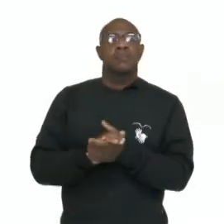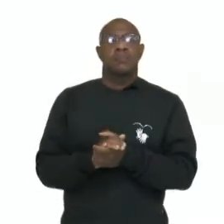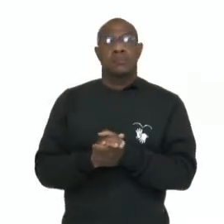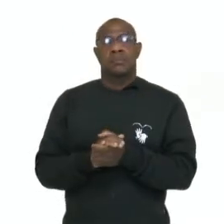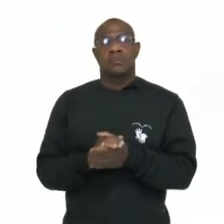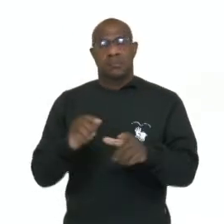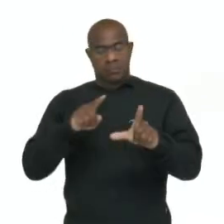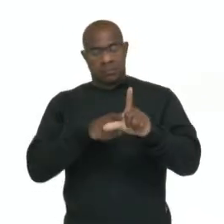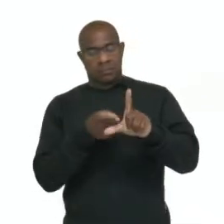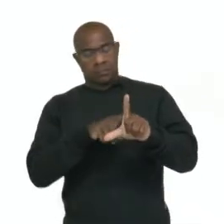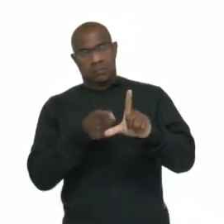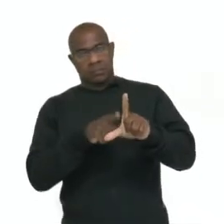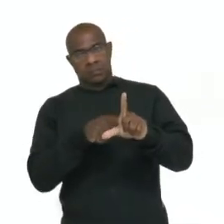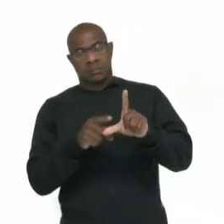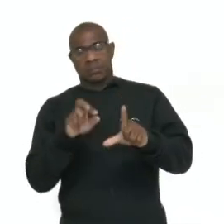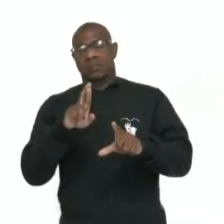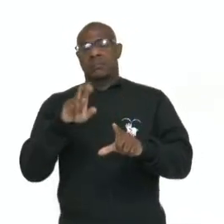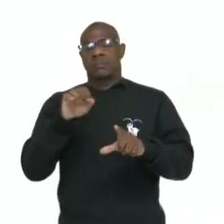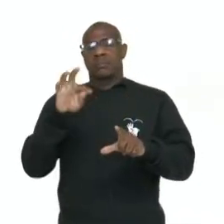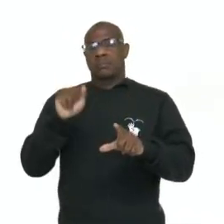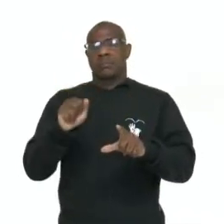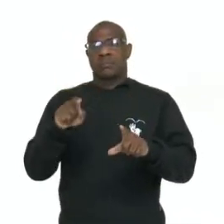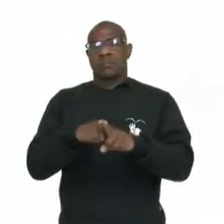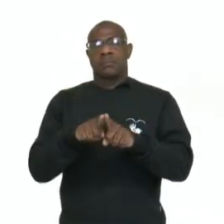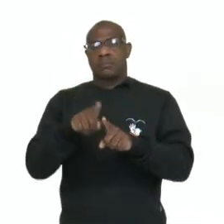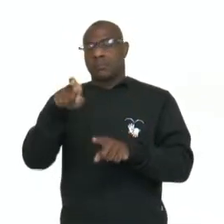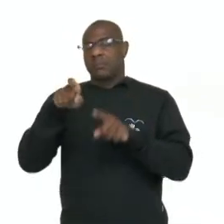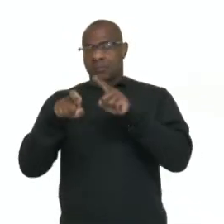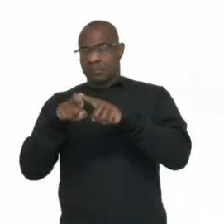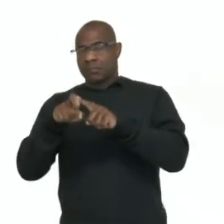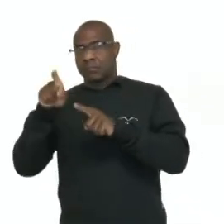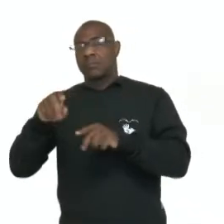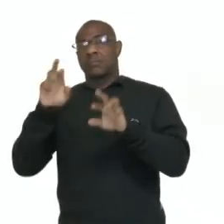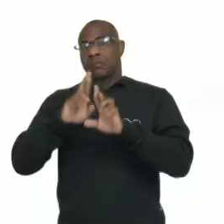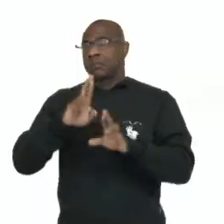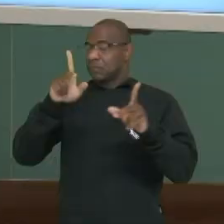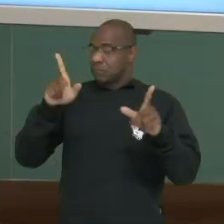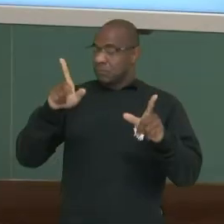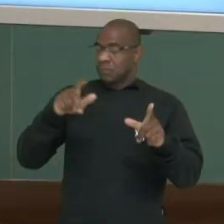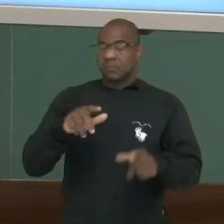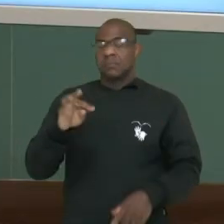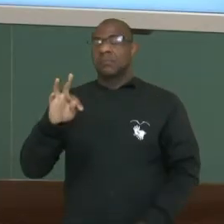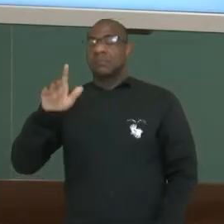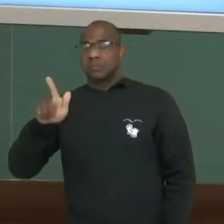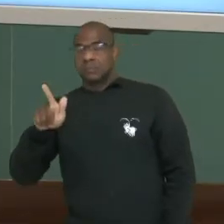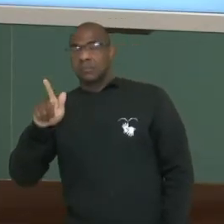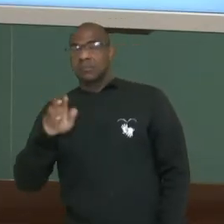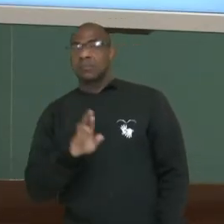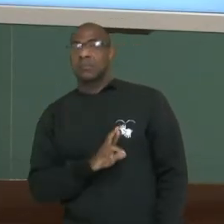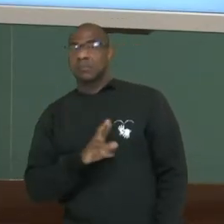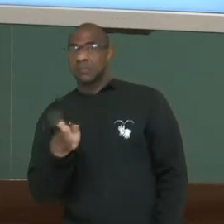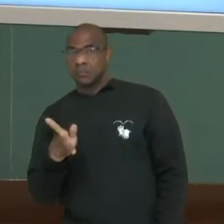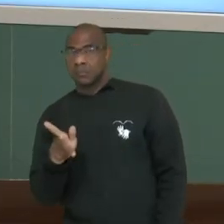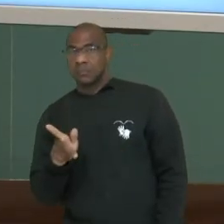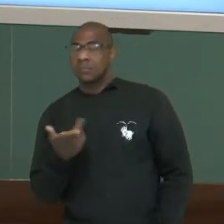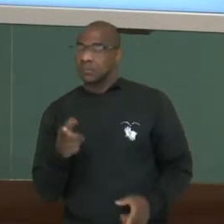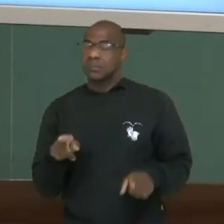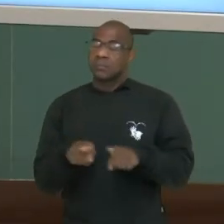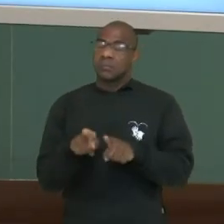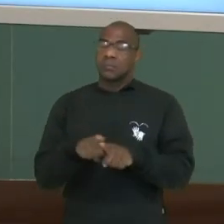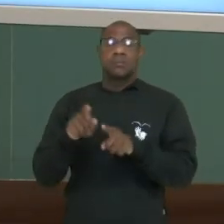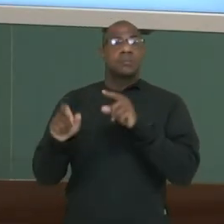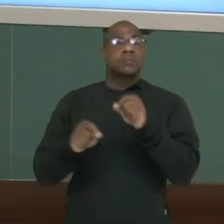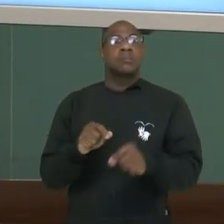ângulos entre a reta e o eixo X são diferentes, portanto as tangentes são diferentes e, consequentemente,